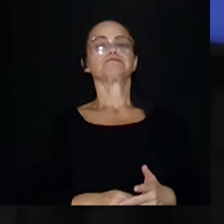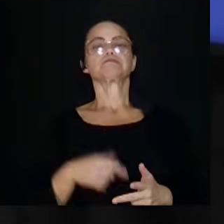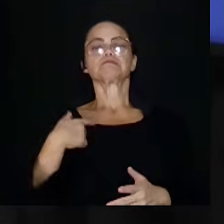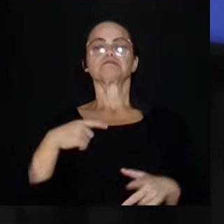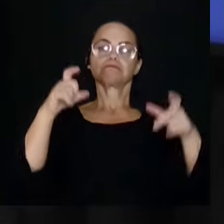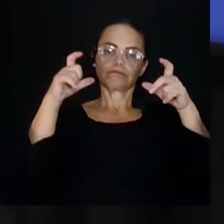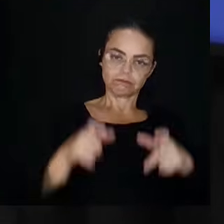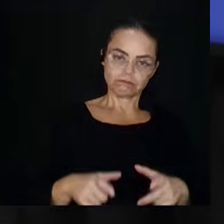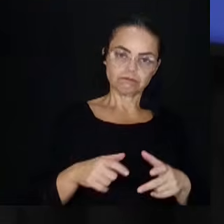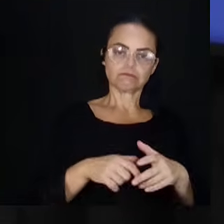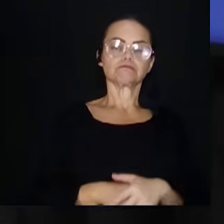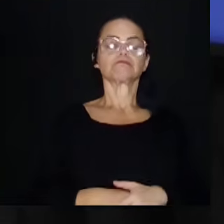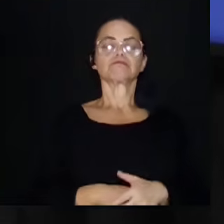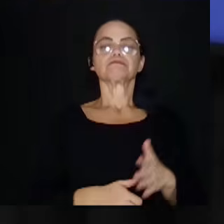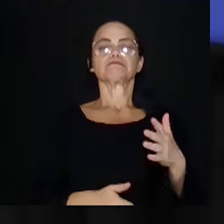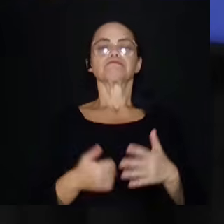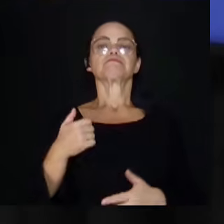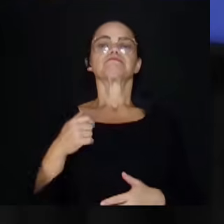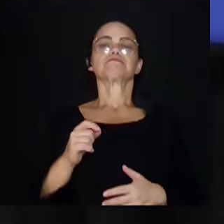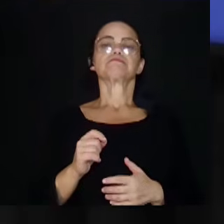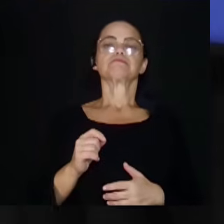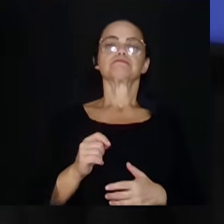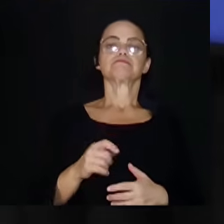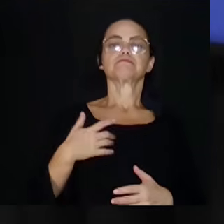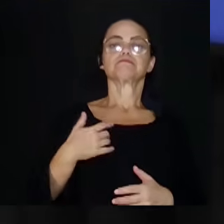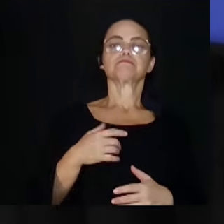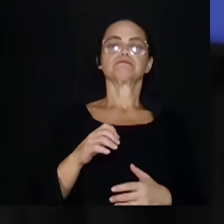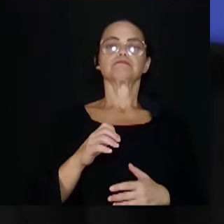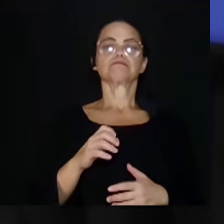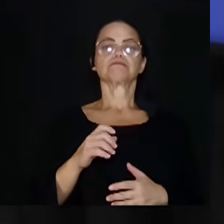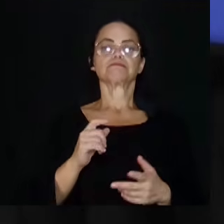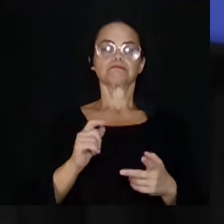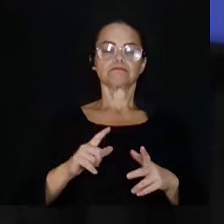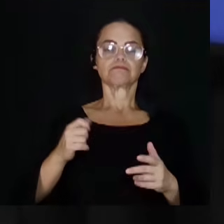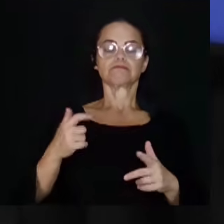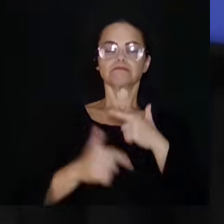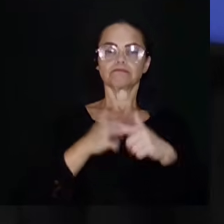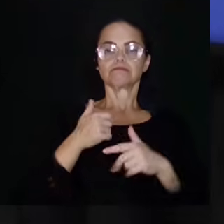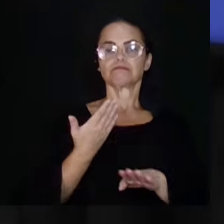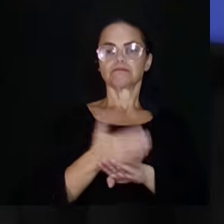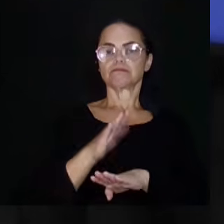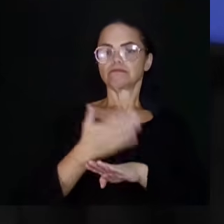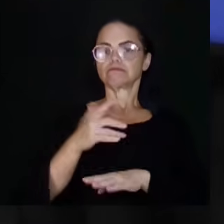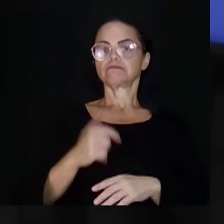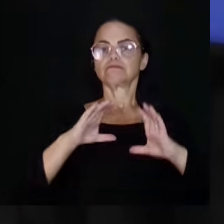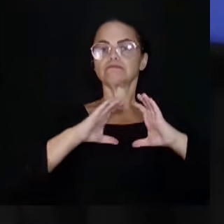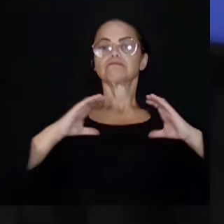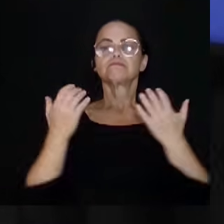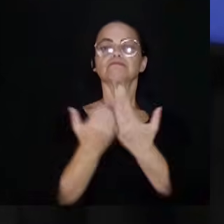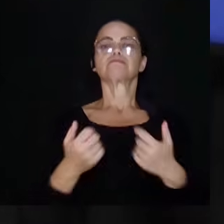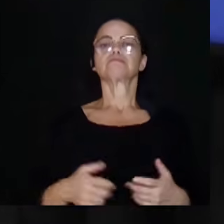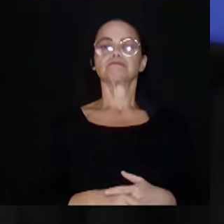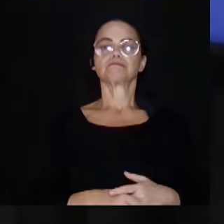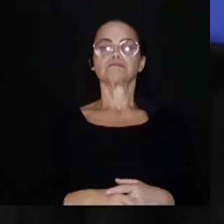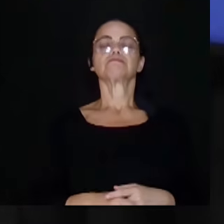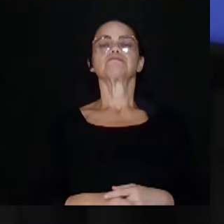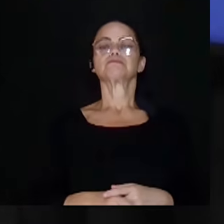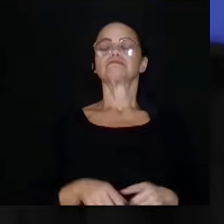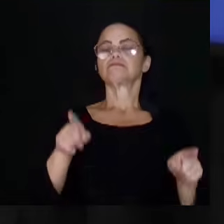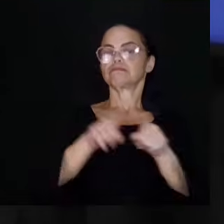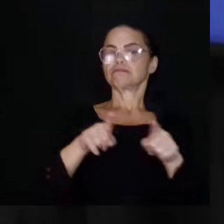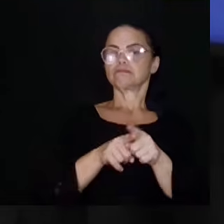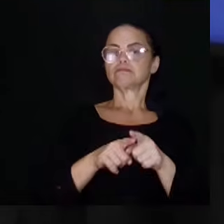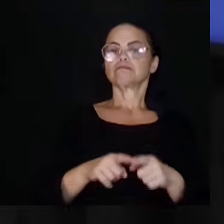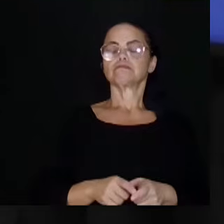primário, né, ali de atuação, a sua participação nas conferências, e você também tem uma trajetória marcante